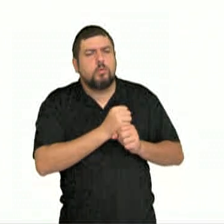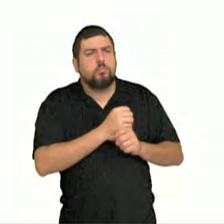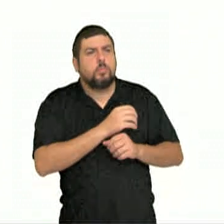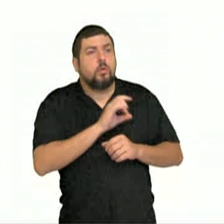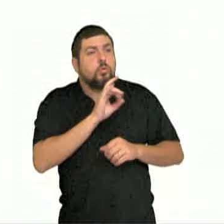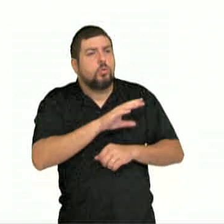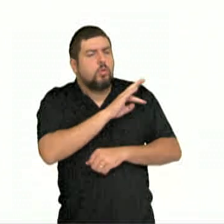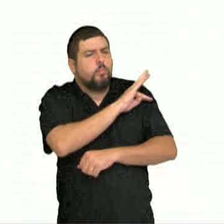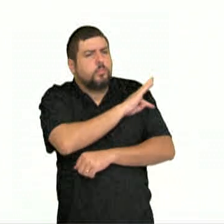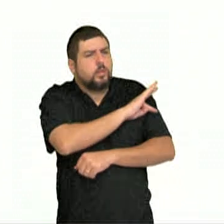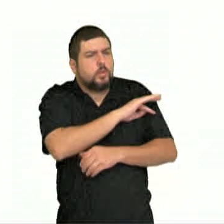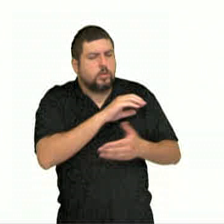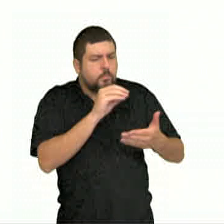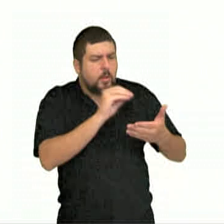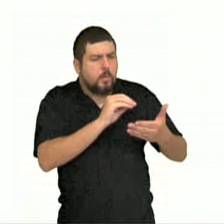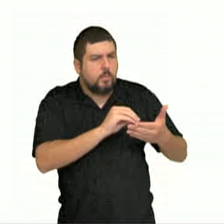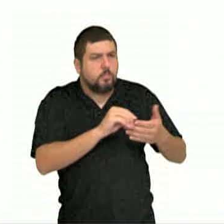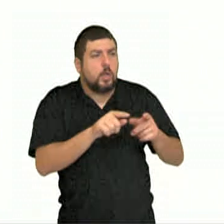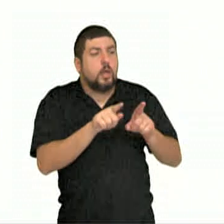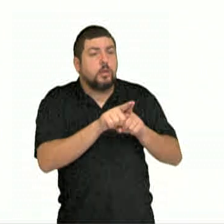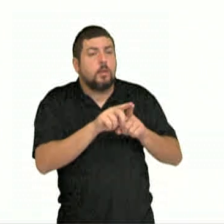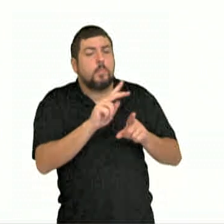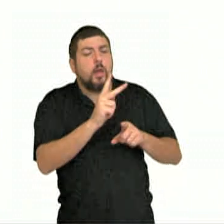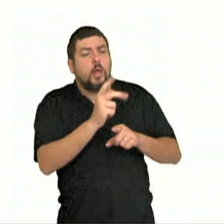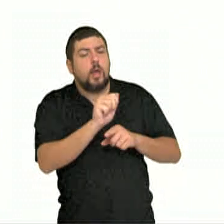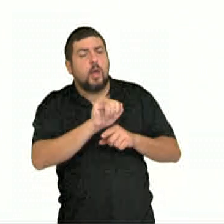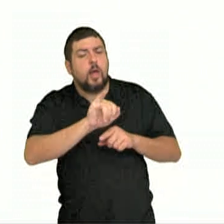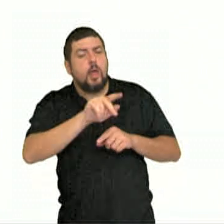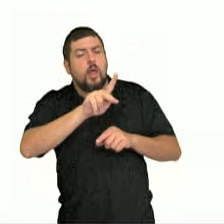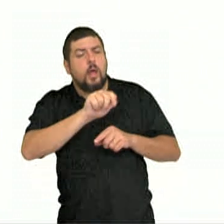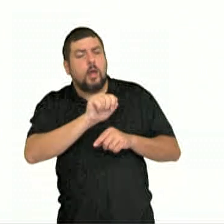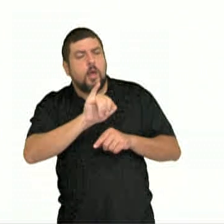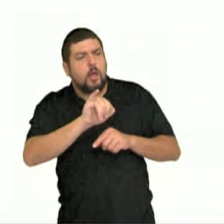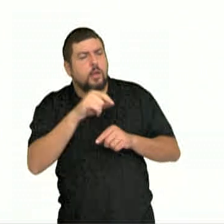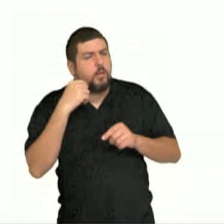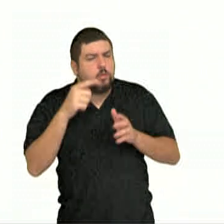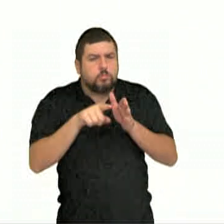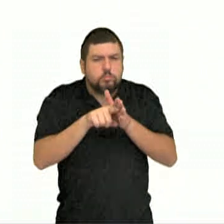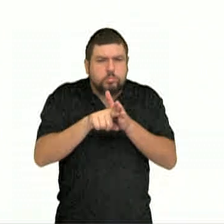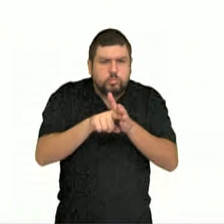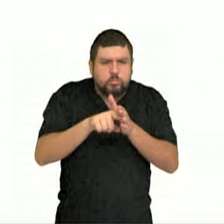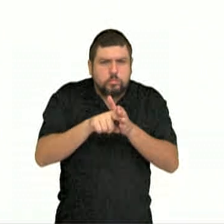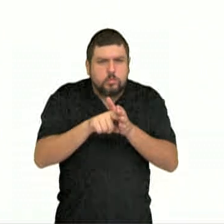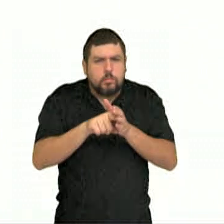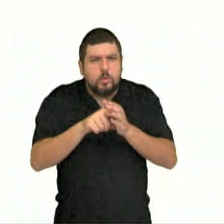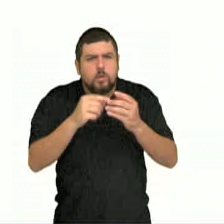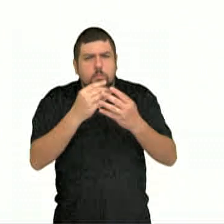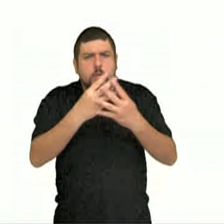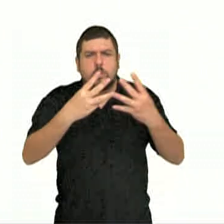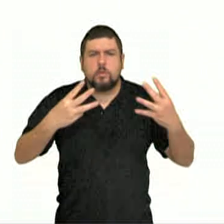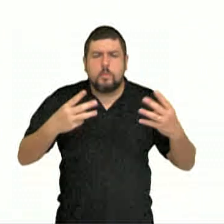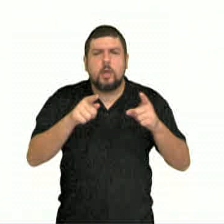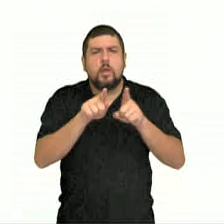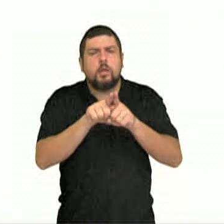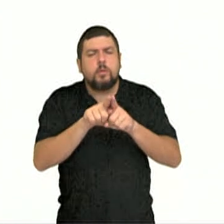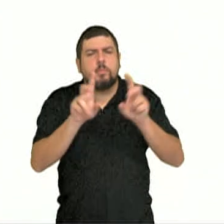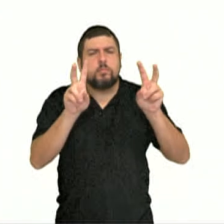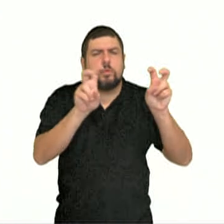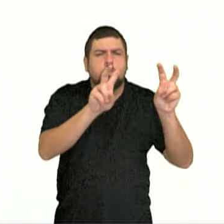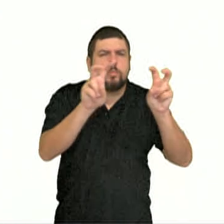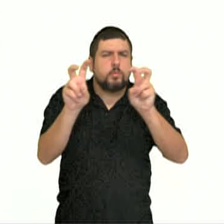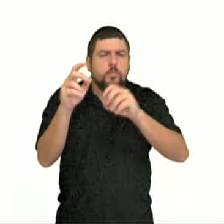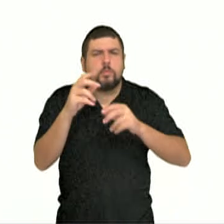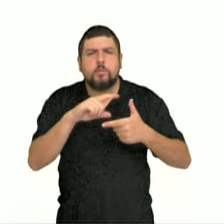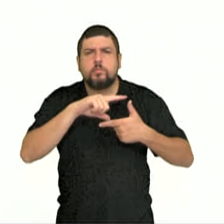no Haikai, pesquiso muito sobre as características das estações, os temas recorrentes no Haikai tradicional.